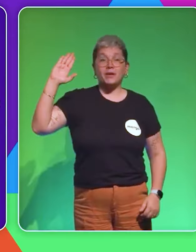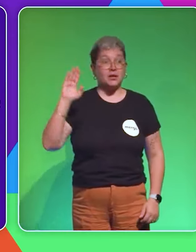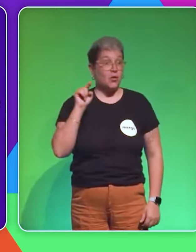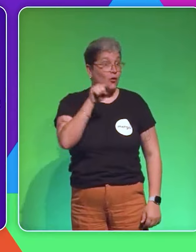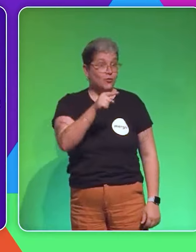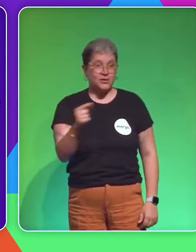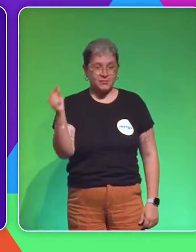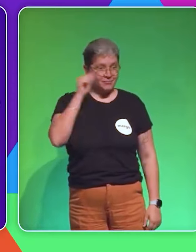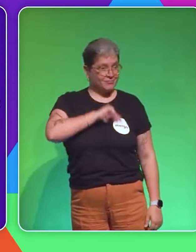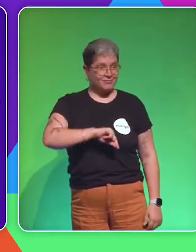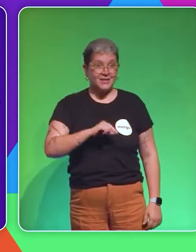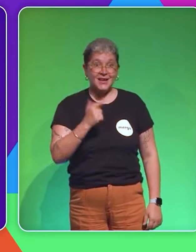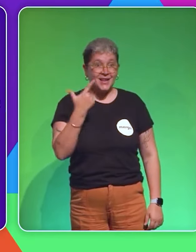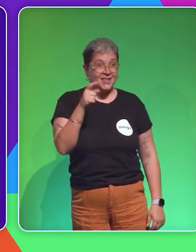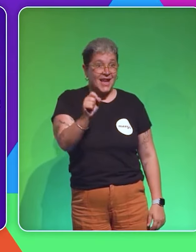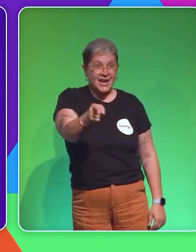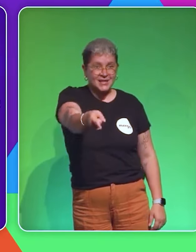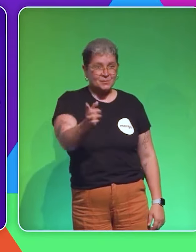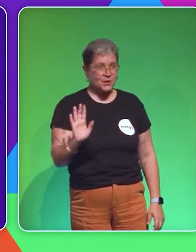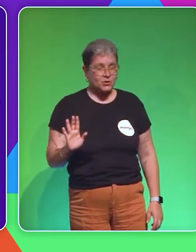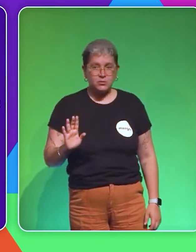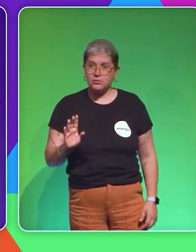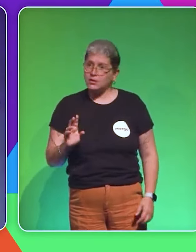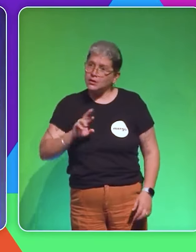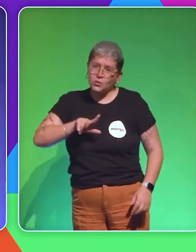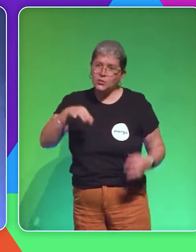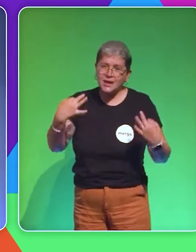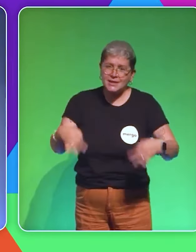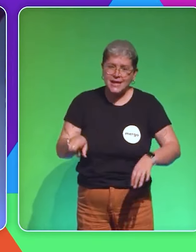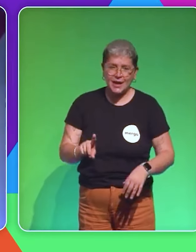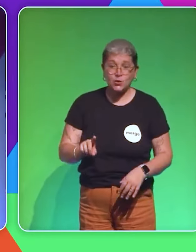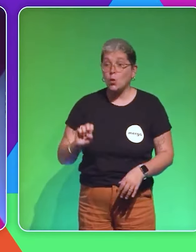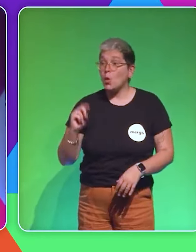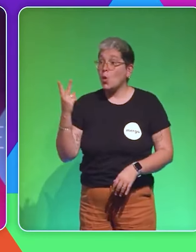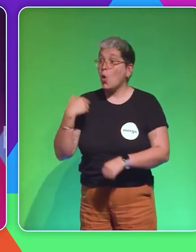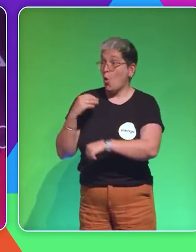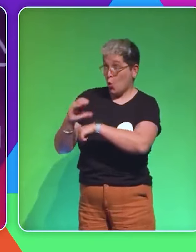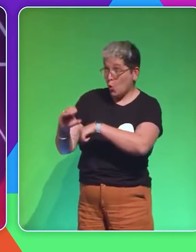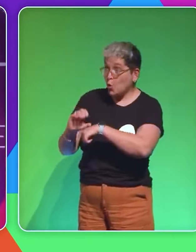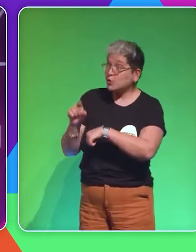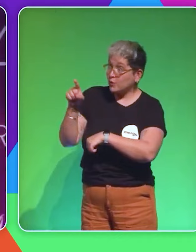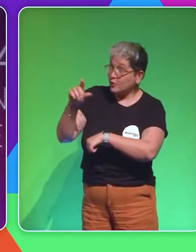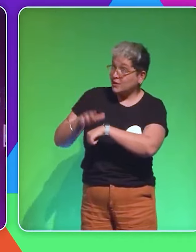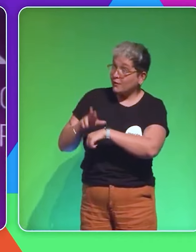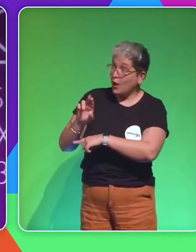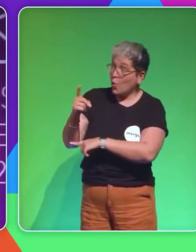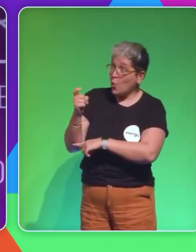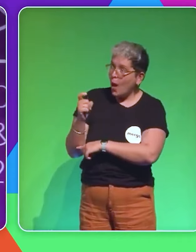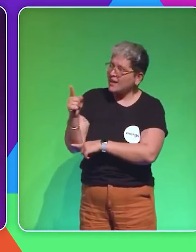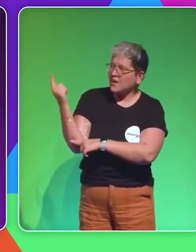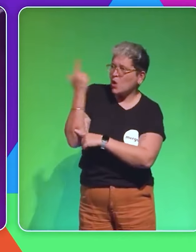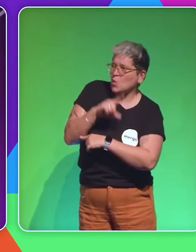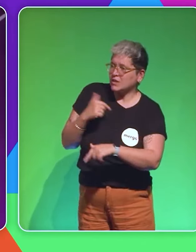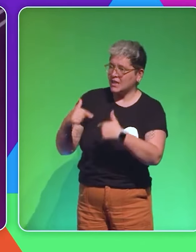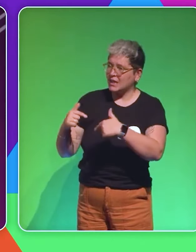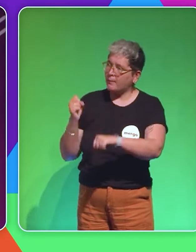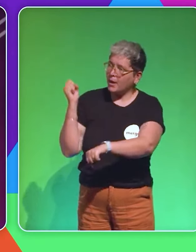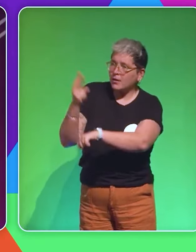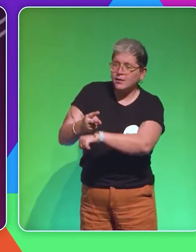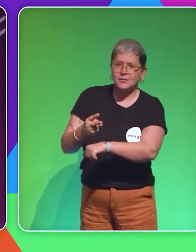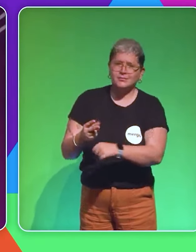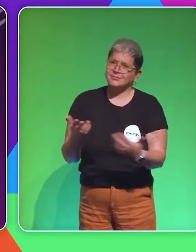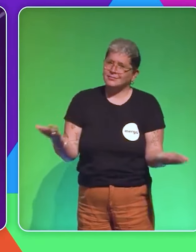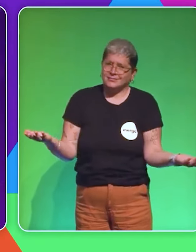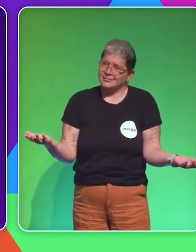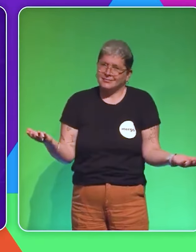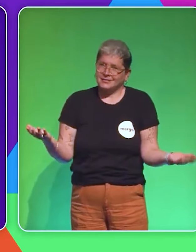pessoa vai ser de 10k não vem dizer para mim que fazer curso você vai fazer o curso de wx e vai sair empregado não vem